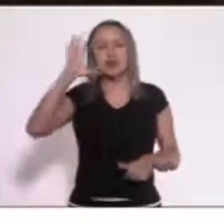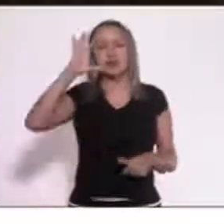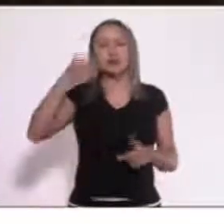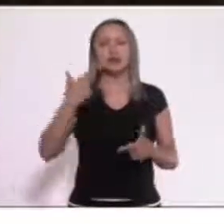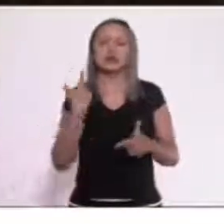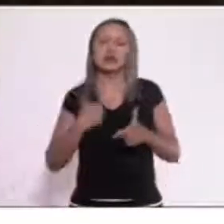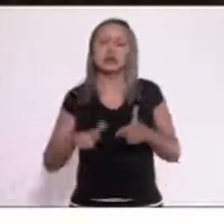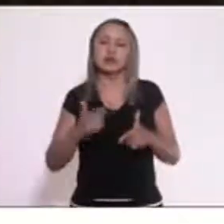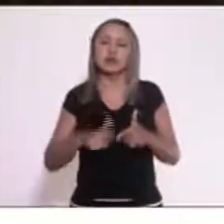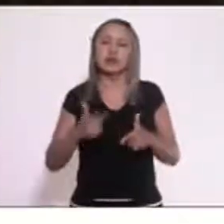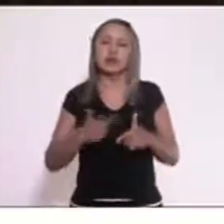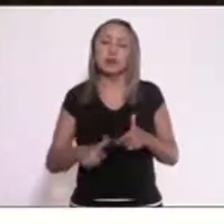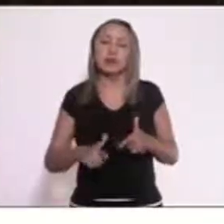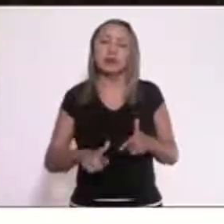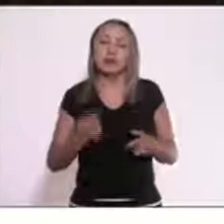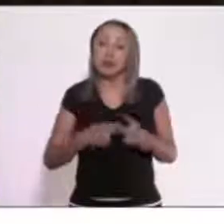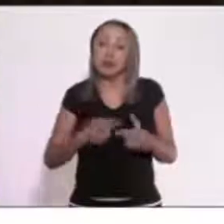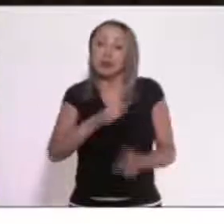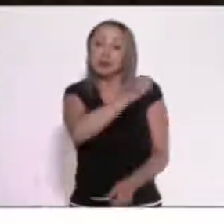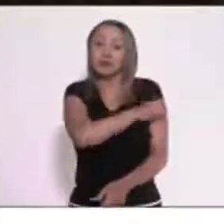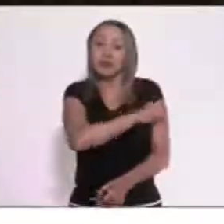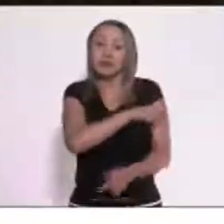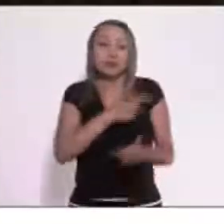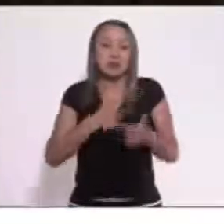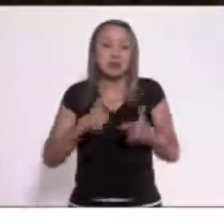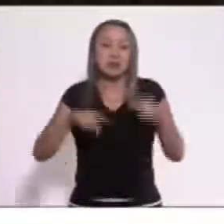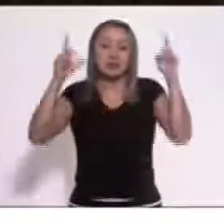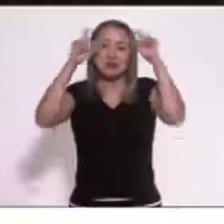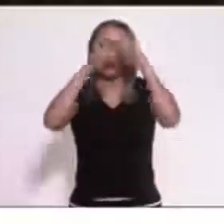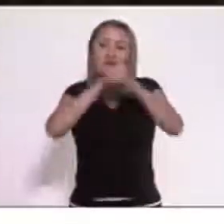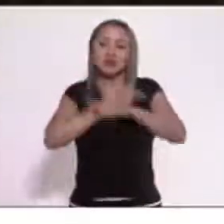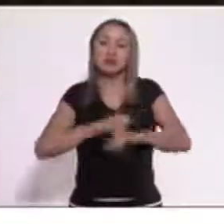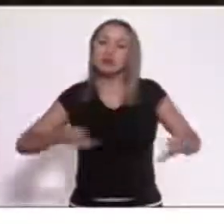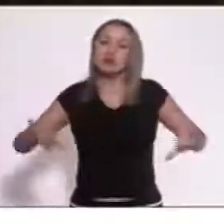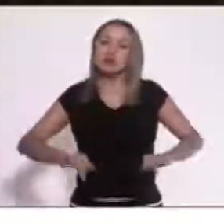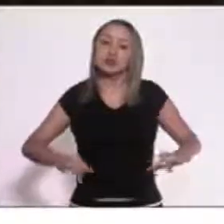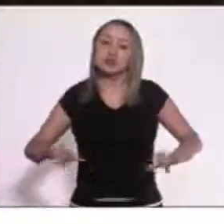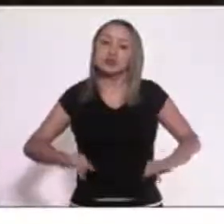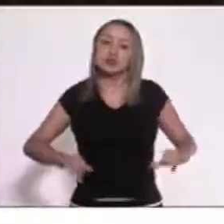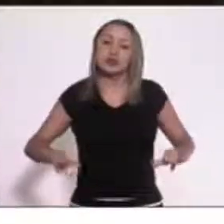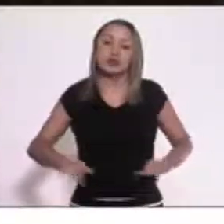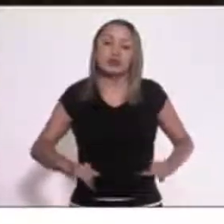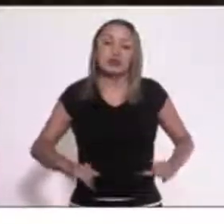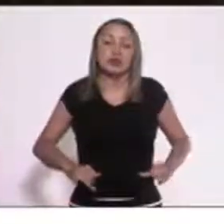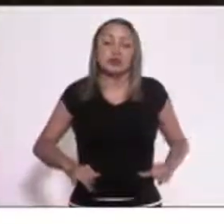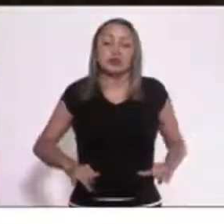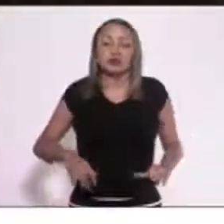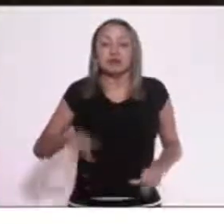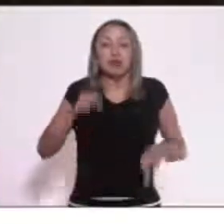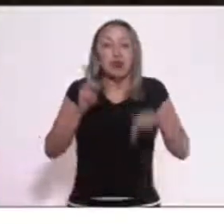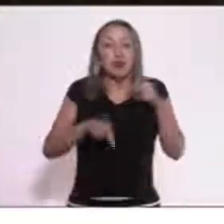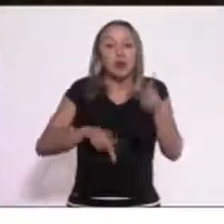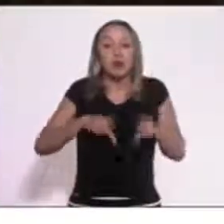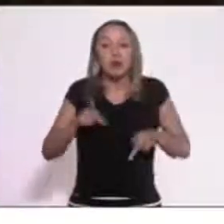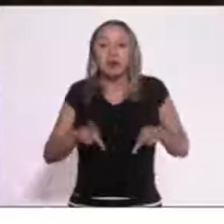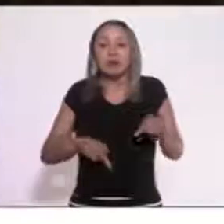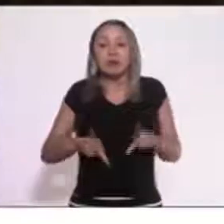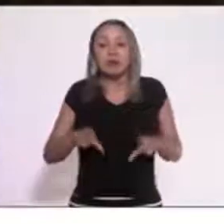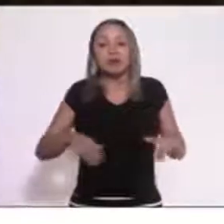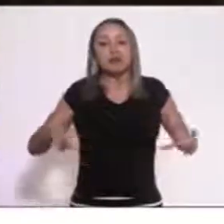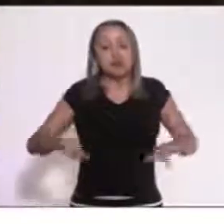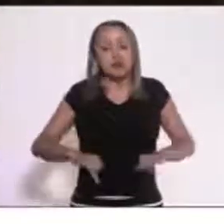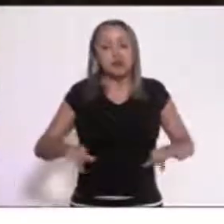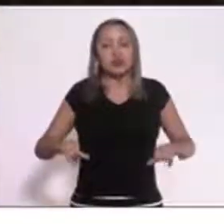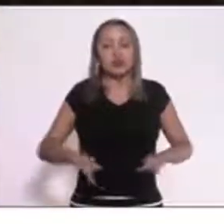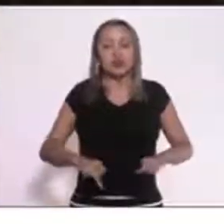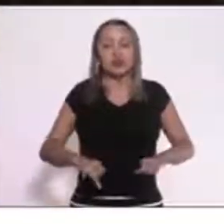da situação que se encontra de não estar atendendo às necessidades básicas da população fluminense, e é